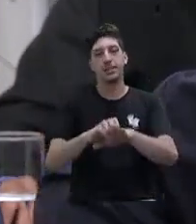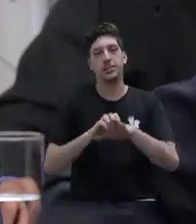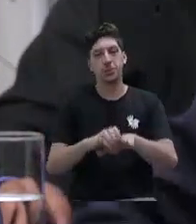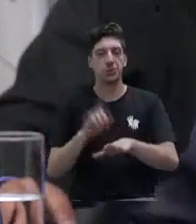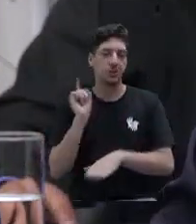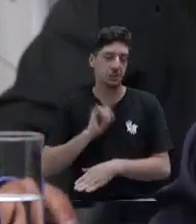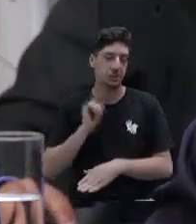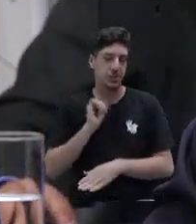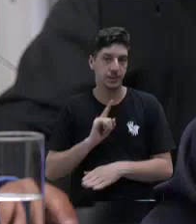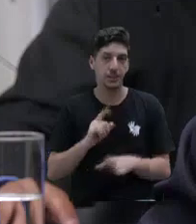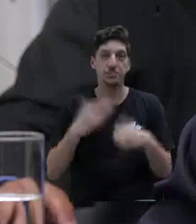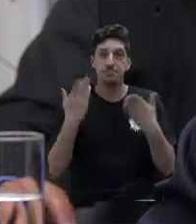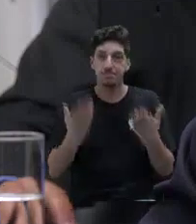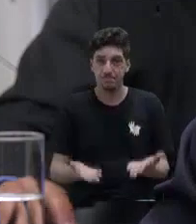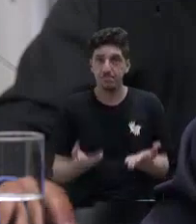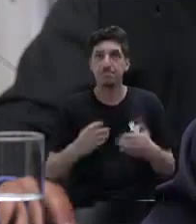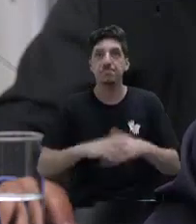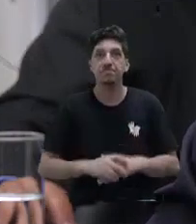mais uma vez,